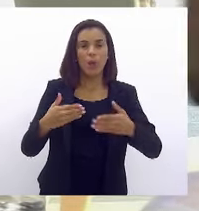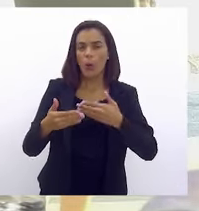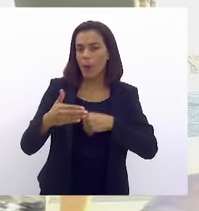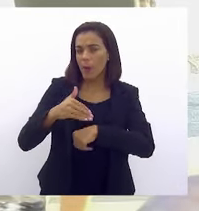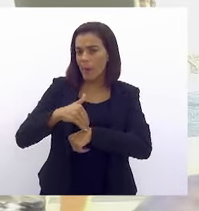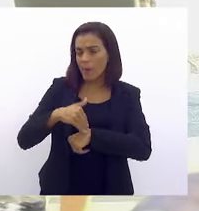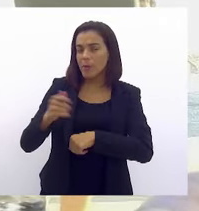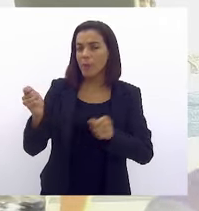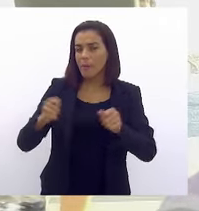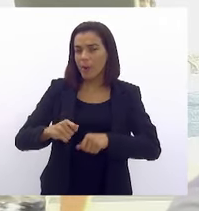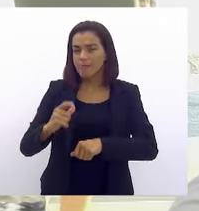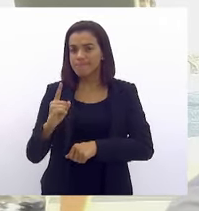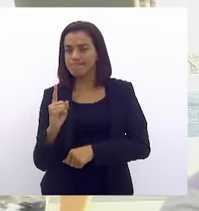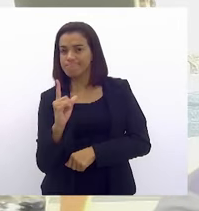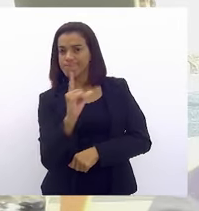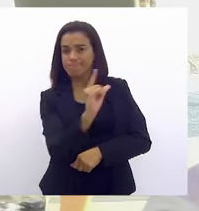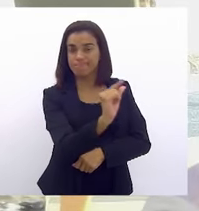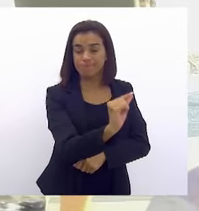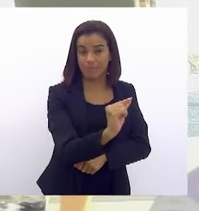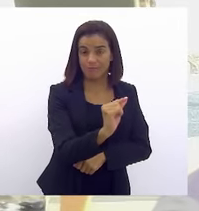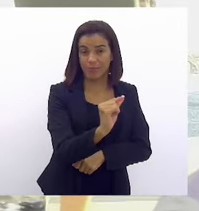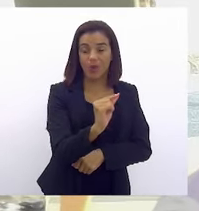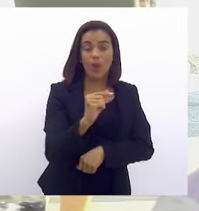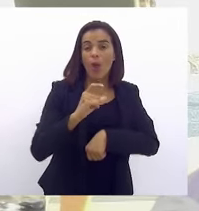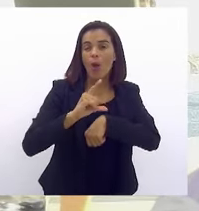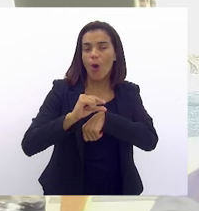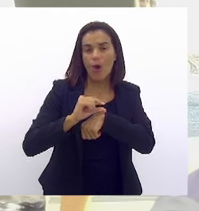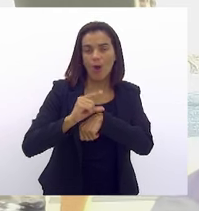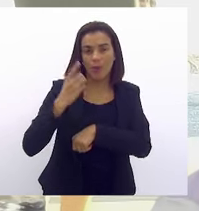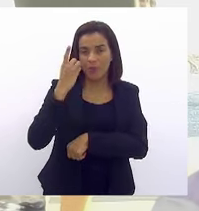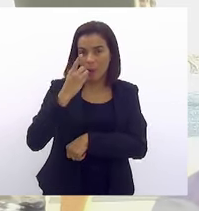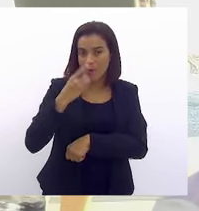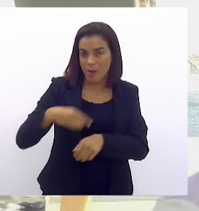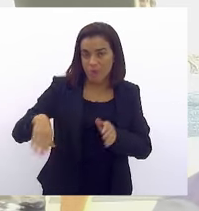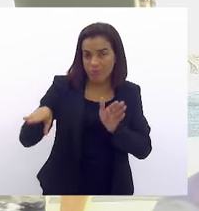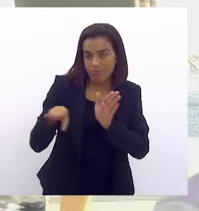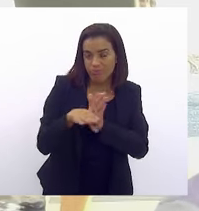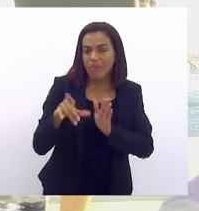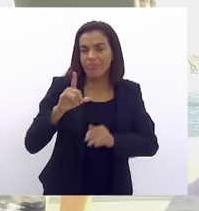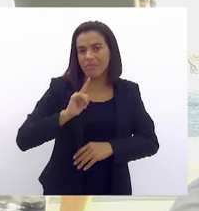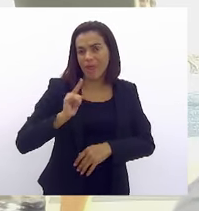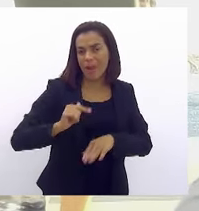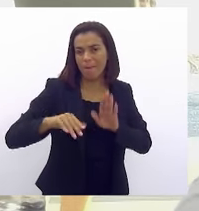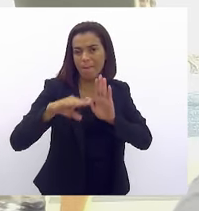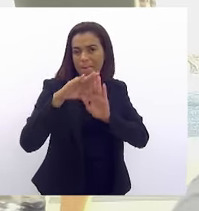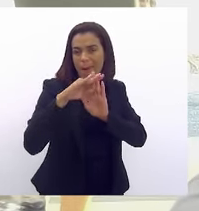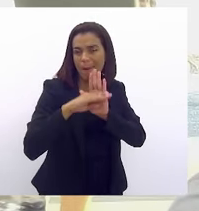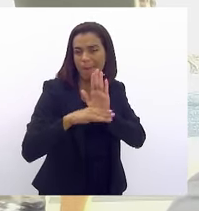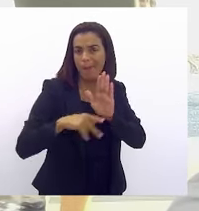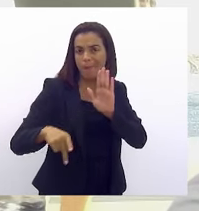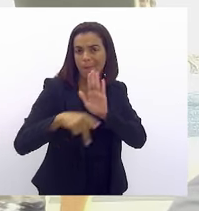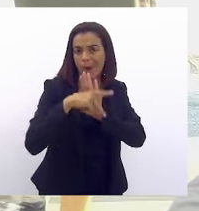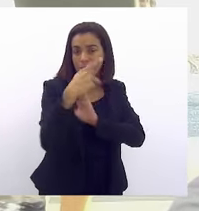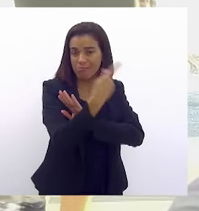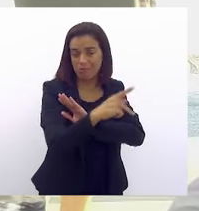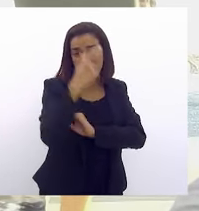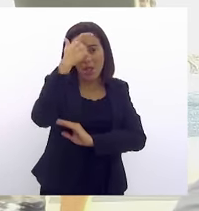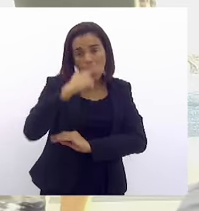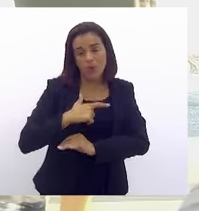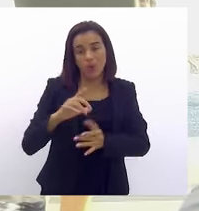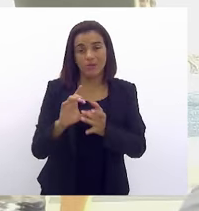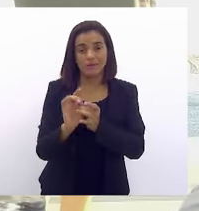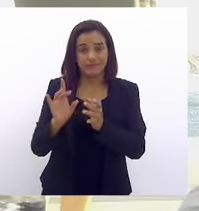daqui, sabendo que o deputado chega aí, ele deve ter a pauta dele, né? Eu estou à disposição também para fazer parte da mesa e